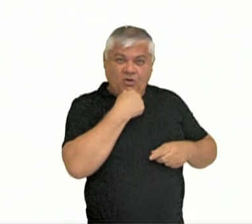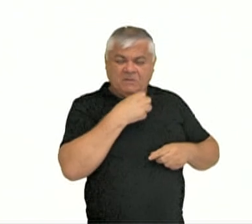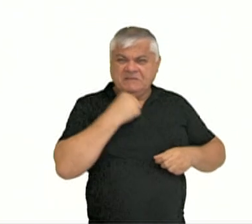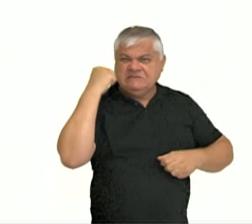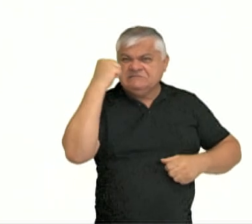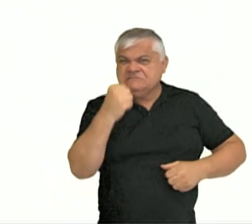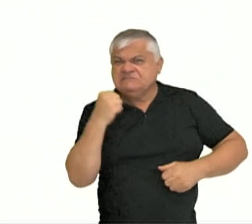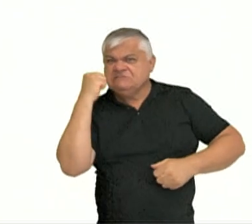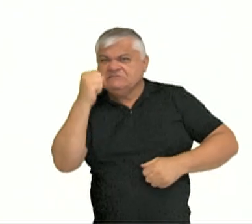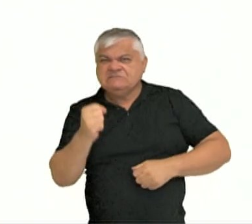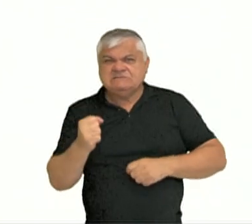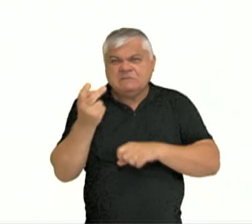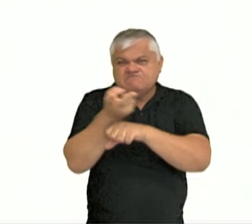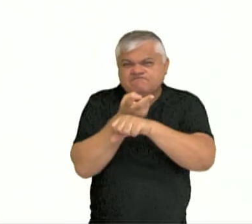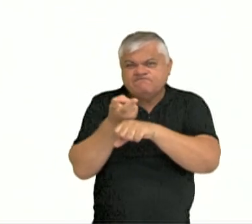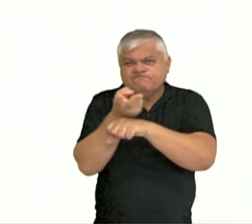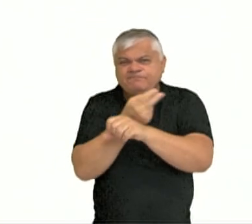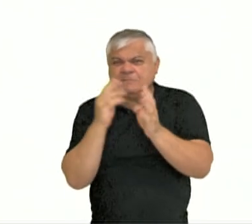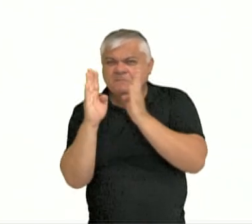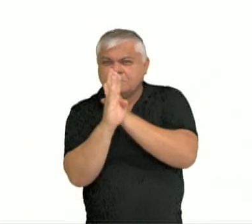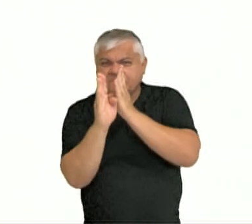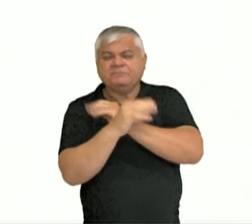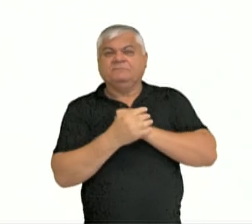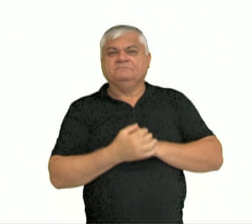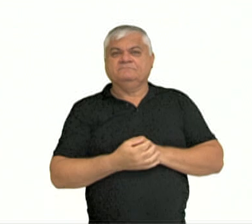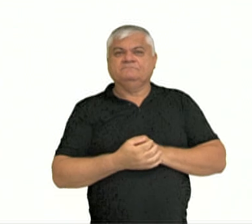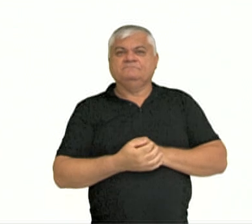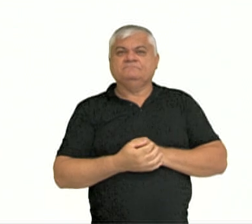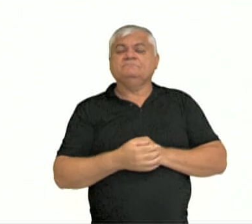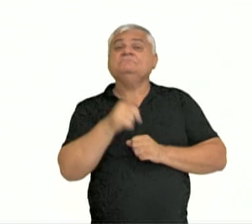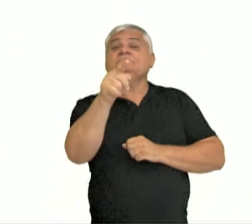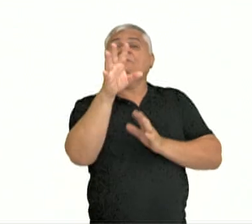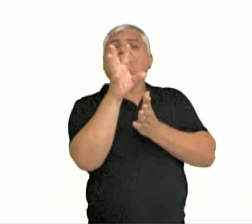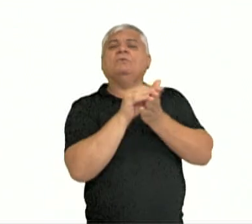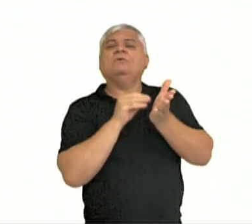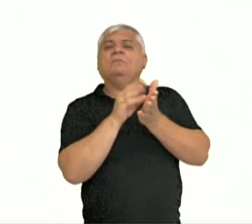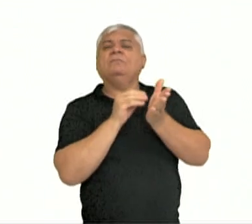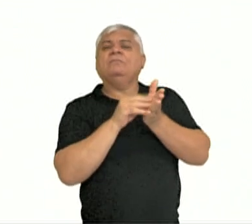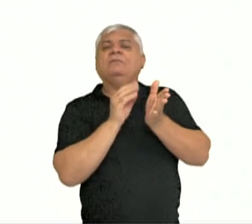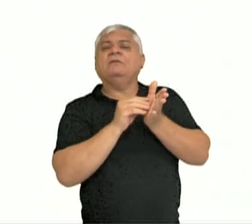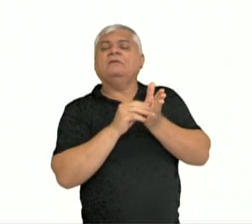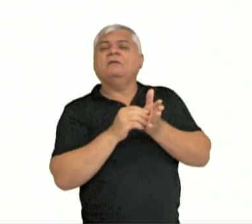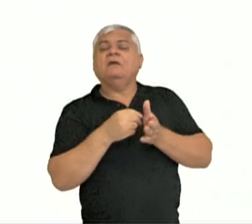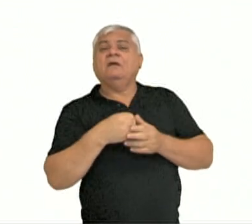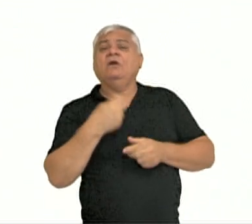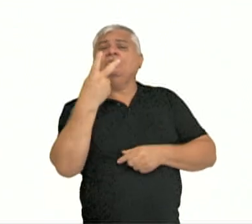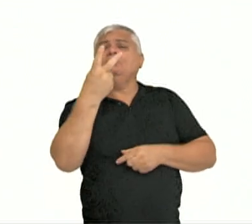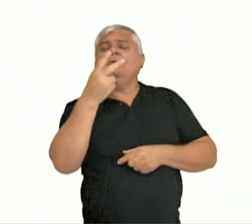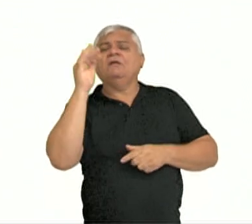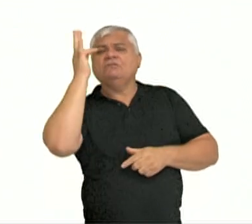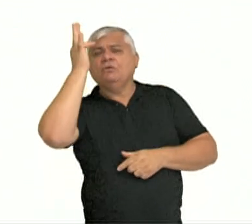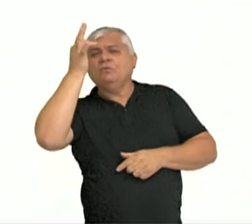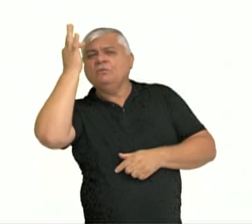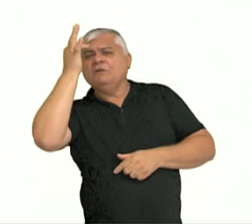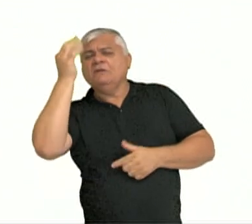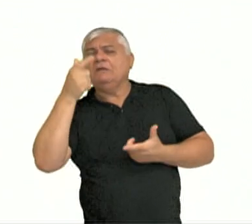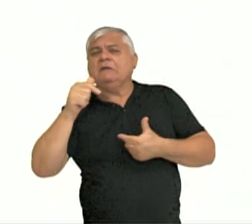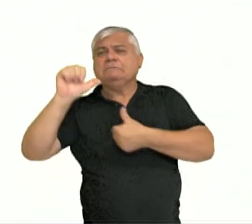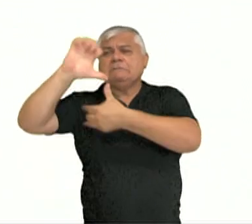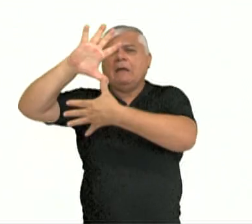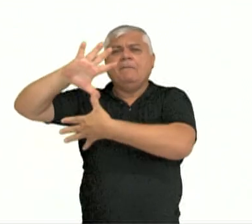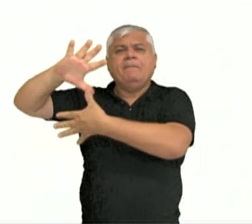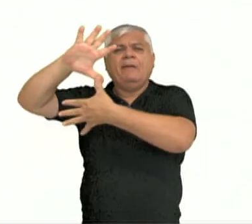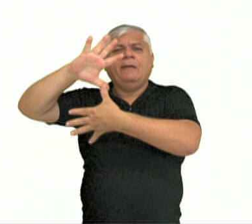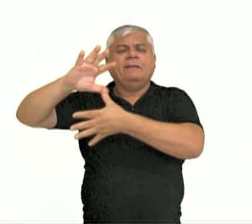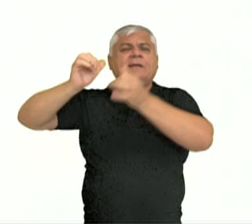caçadores. Copie a pergunta em seu caderno e responda. Quais são as duas teorias de povoamento da América que